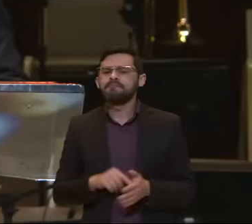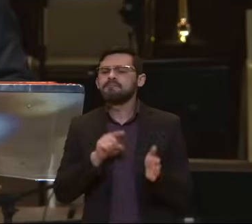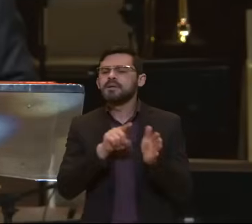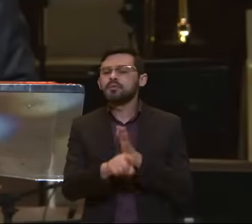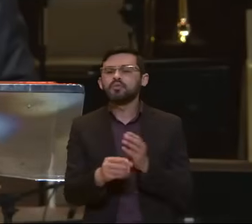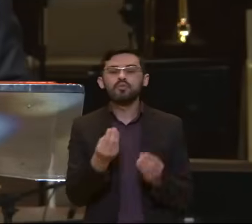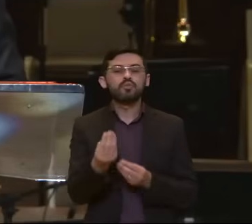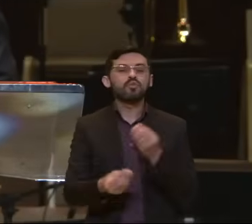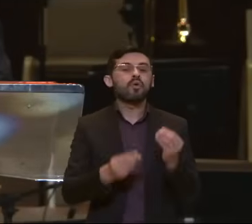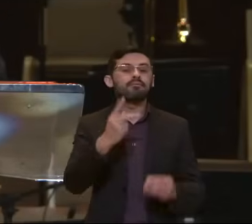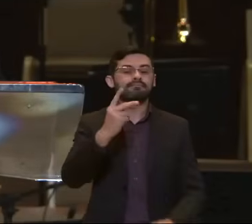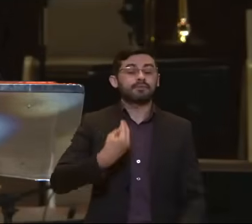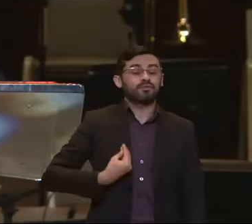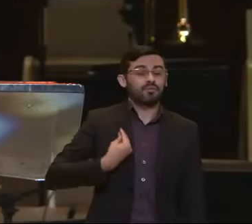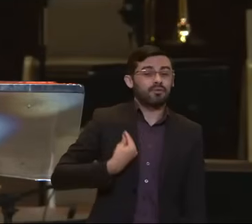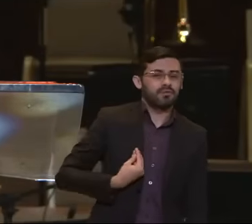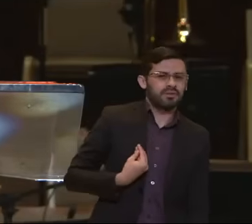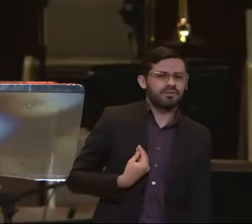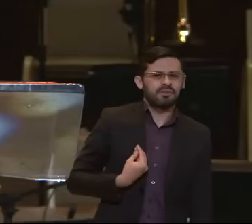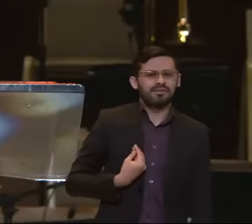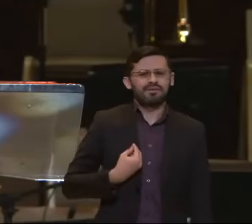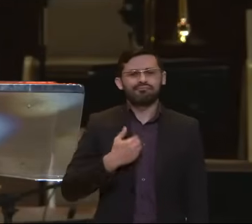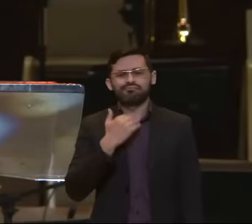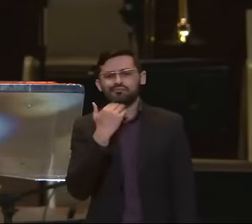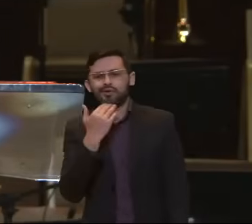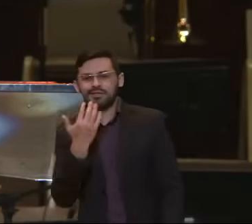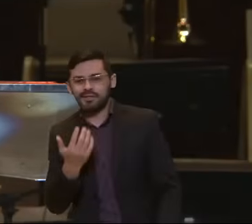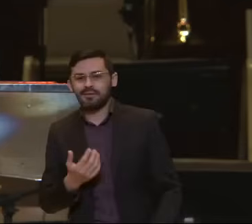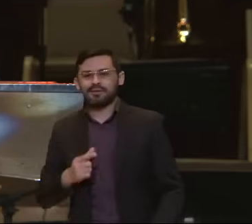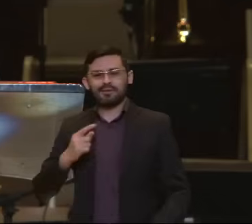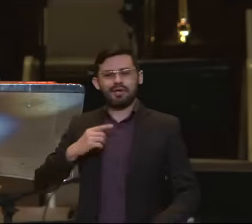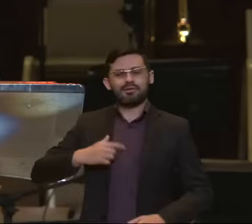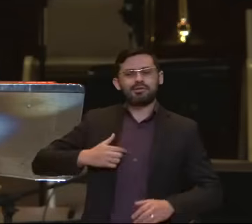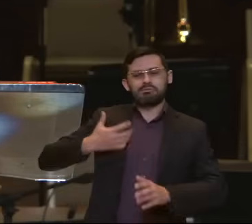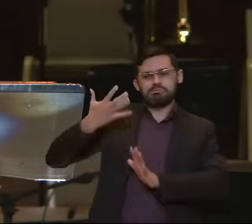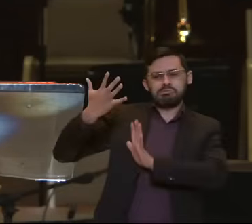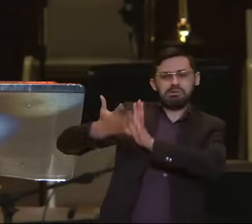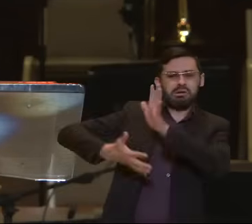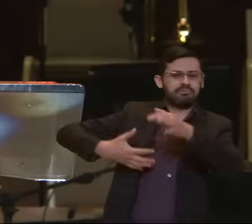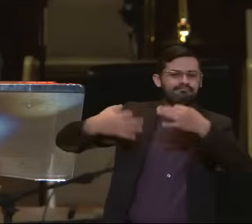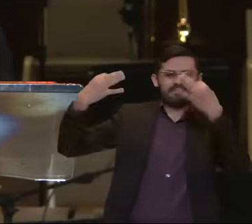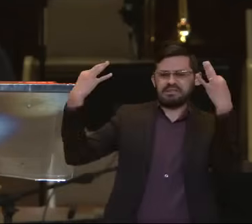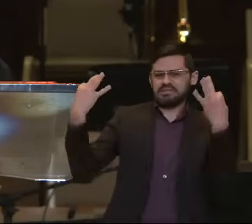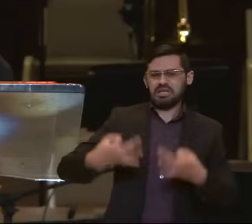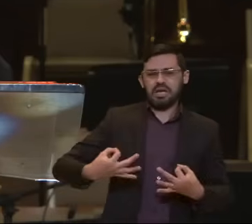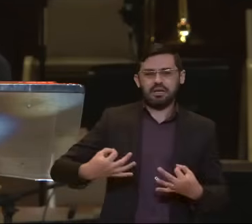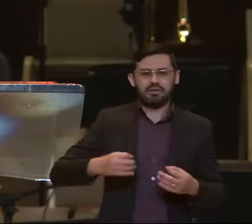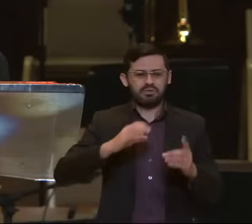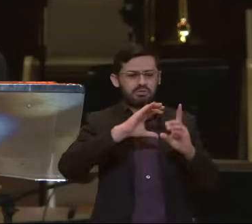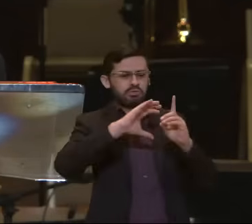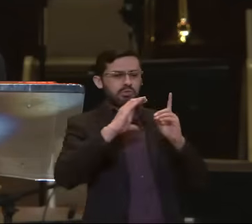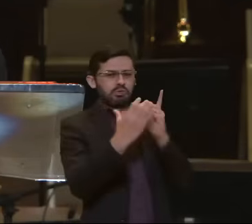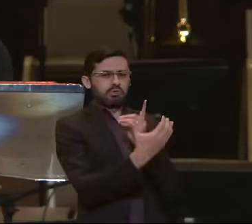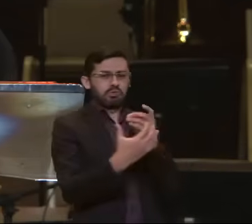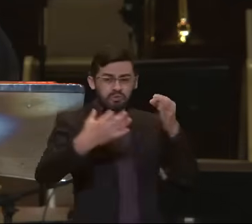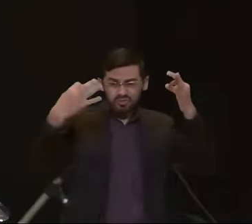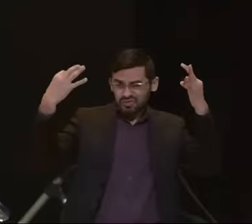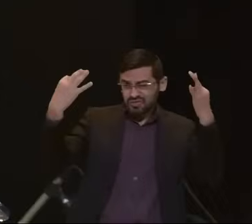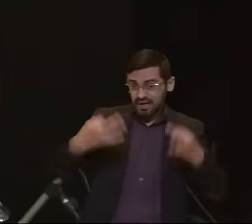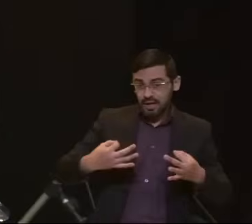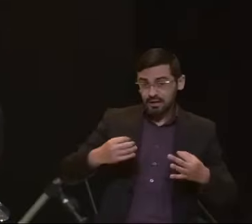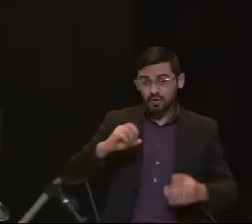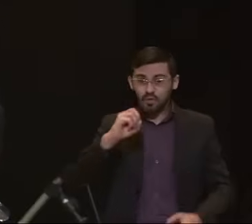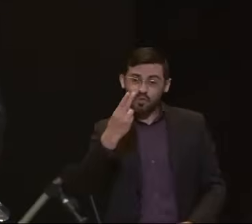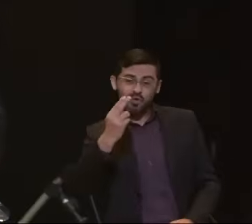vida? Não adianta eu ter a linguagem certa, não adianta eu ter o culto certo, não adianta eu